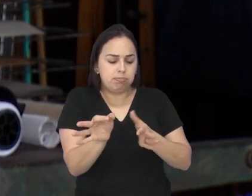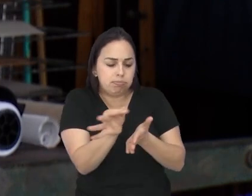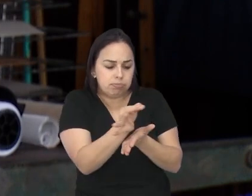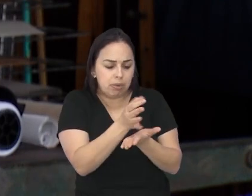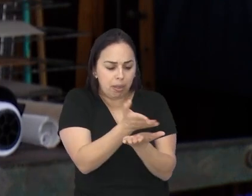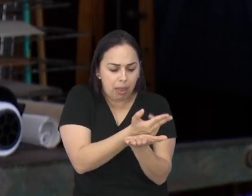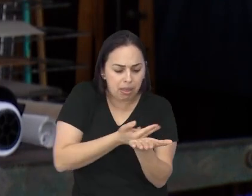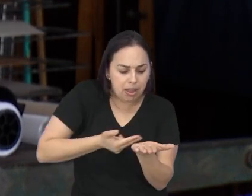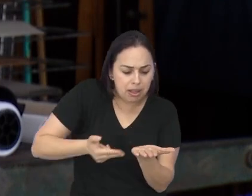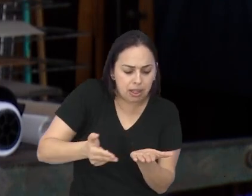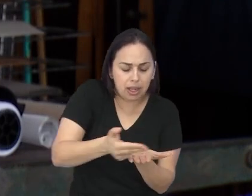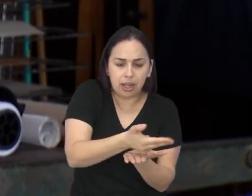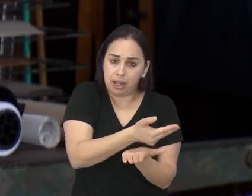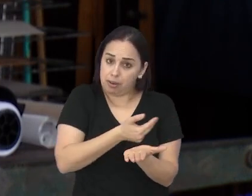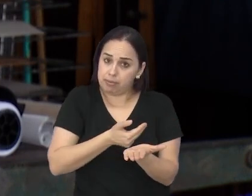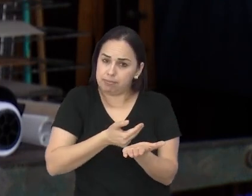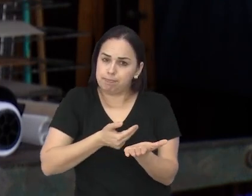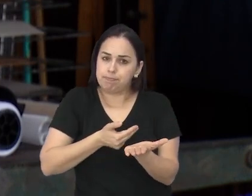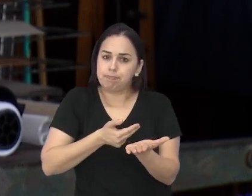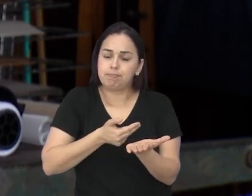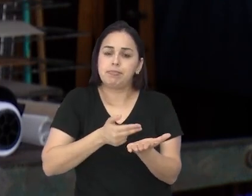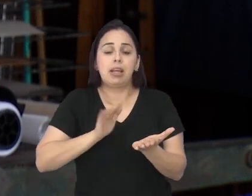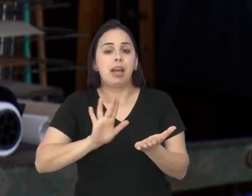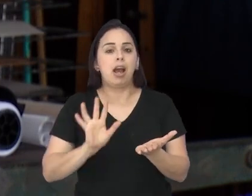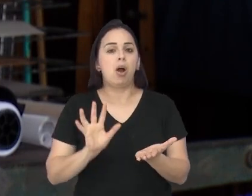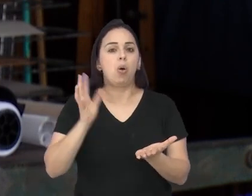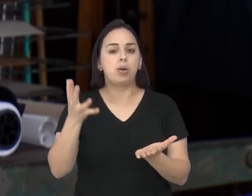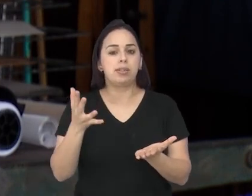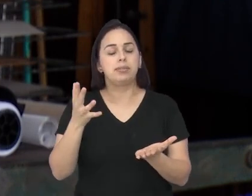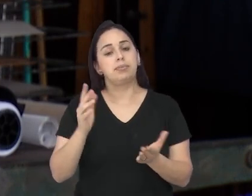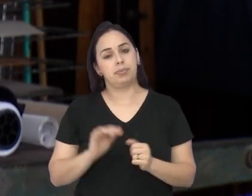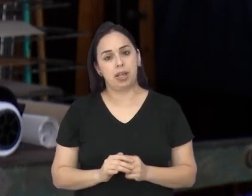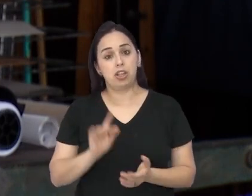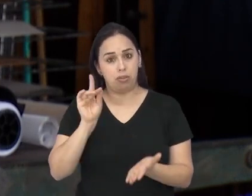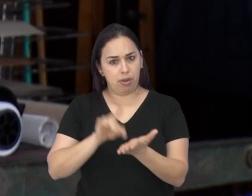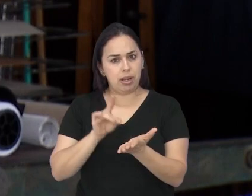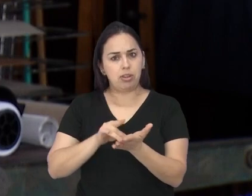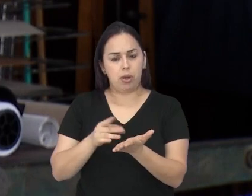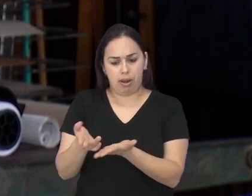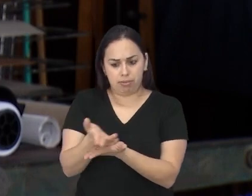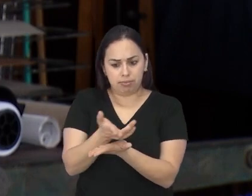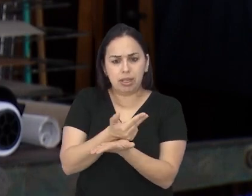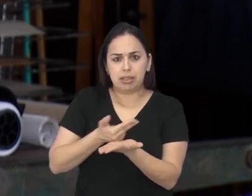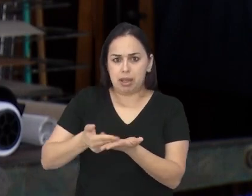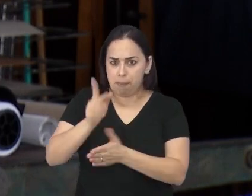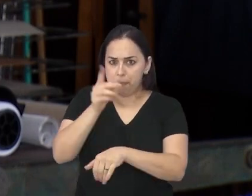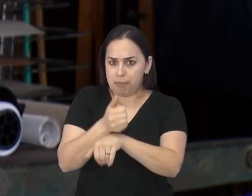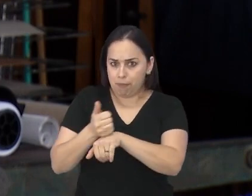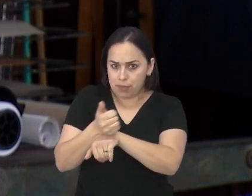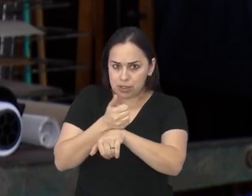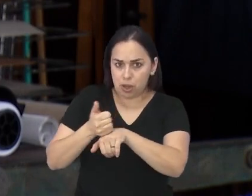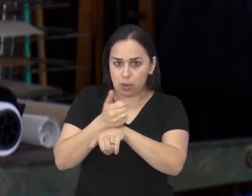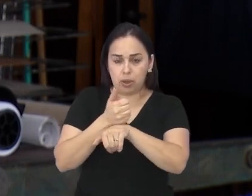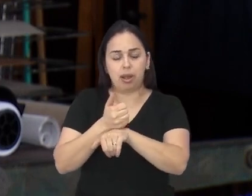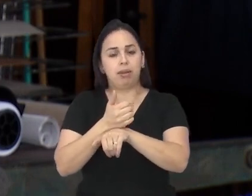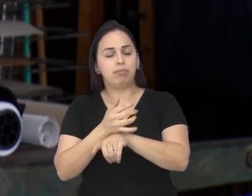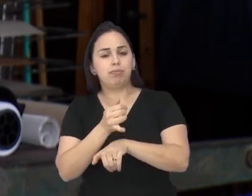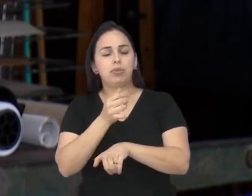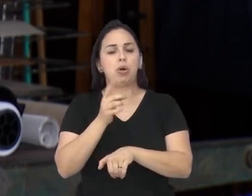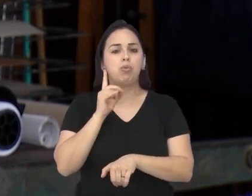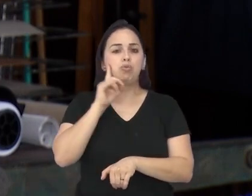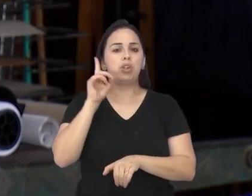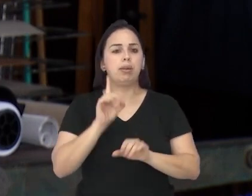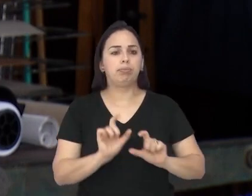tempo e tudo aconteceu, na verdade eu era desenhista e um belo dia fiz uma exposição